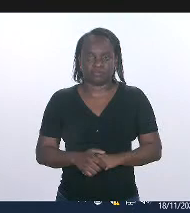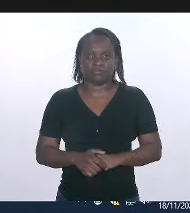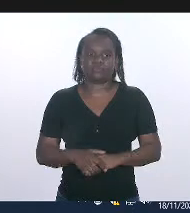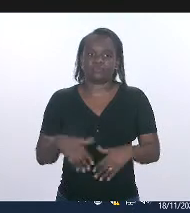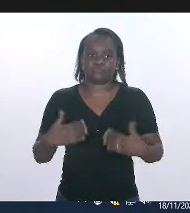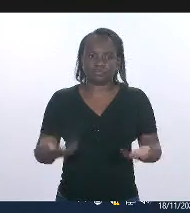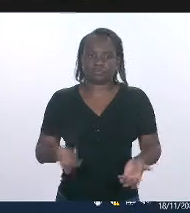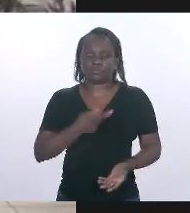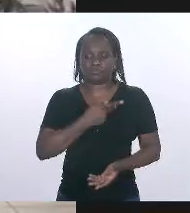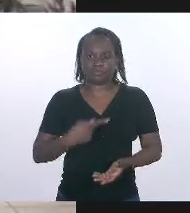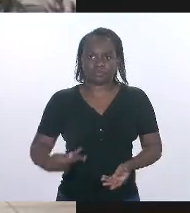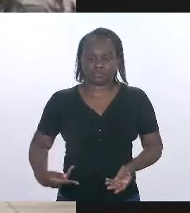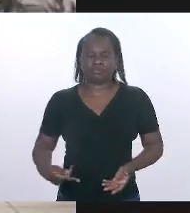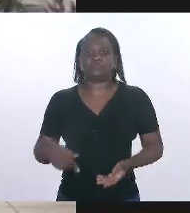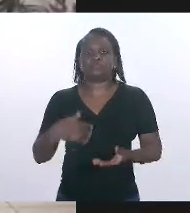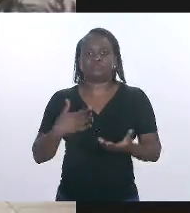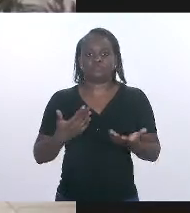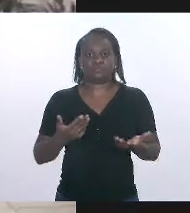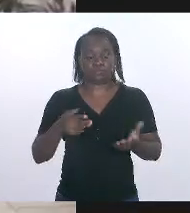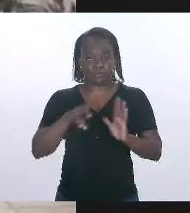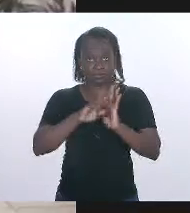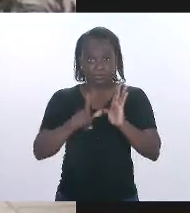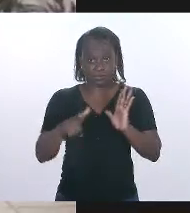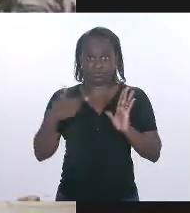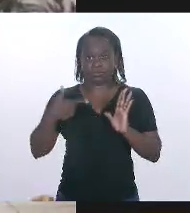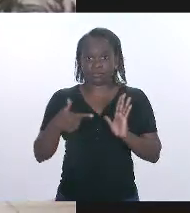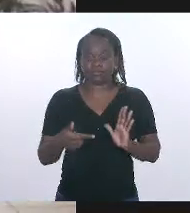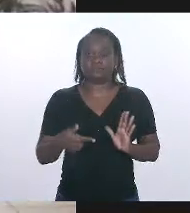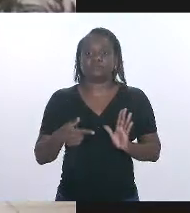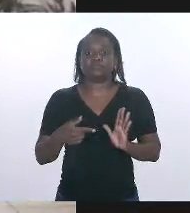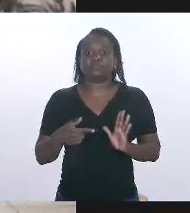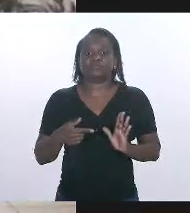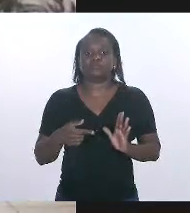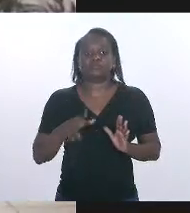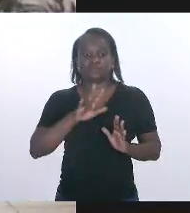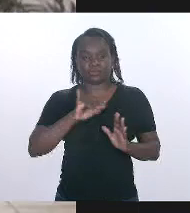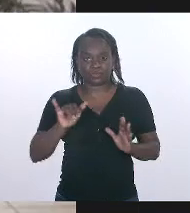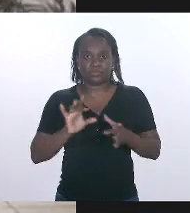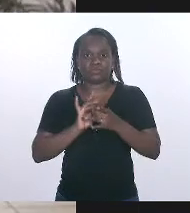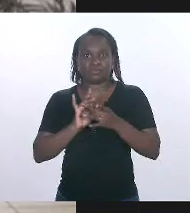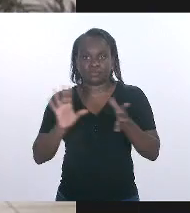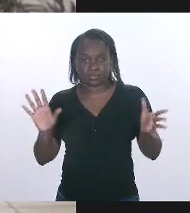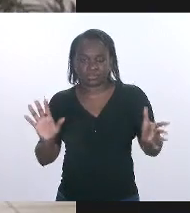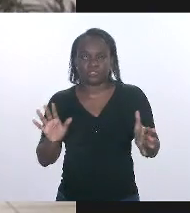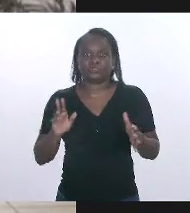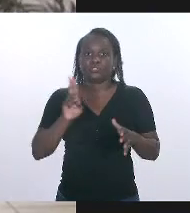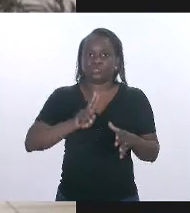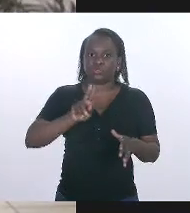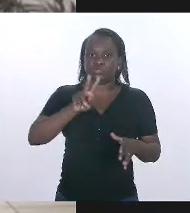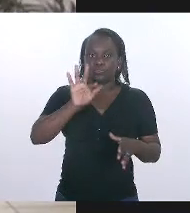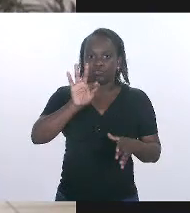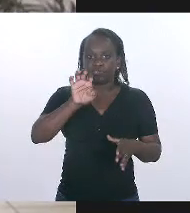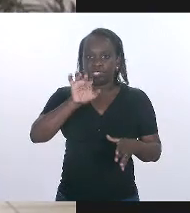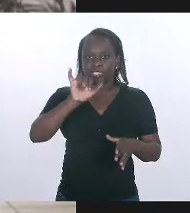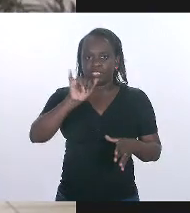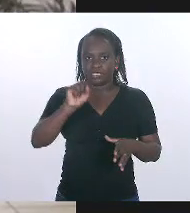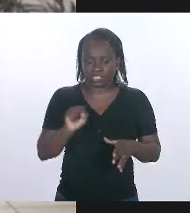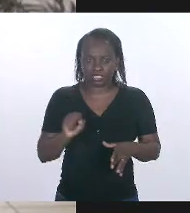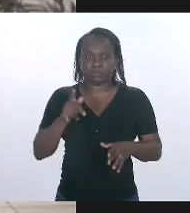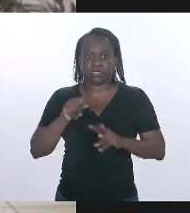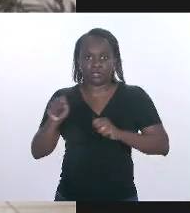Senhor presidente, o presente projeto de lei irá permitir o uso do FEIS para